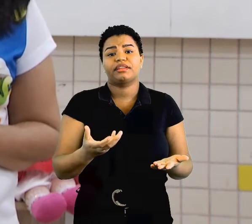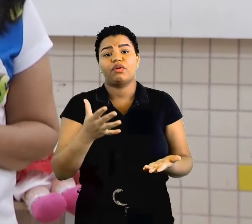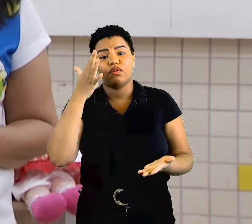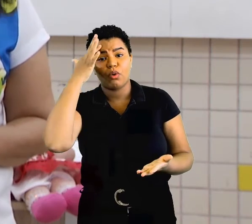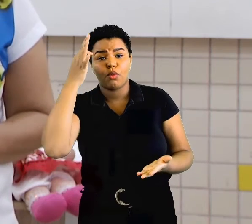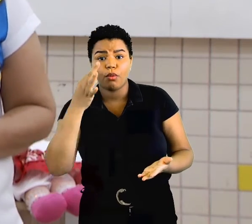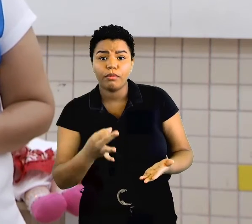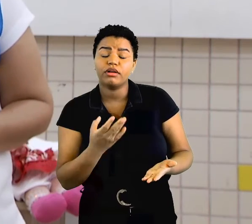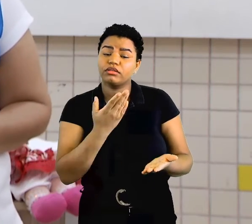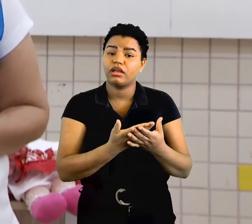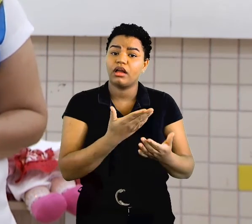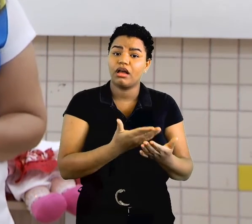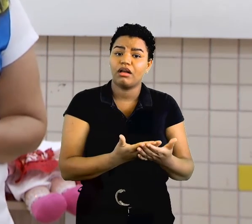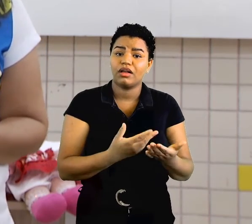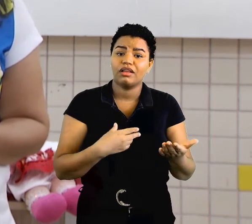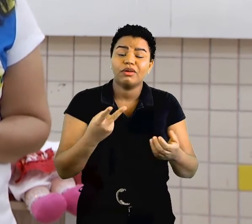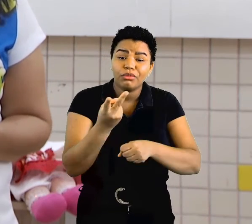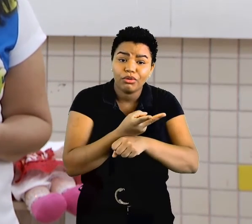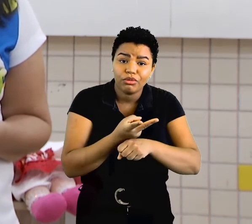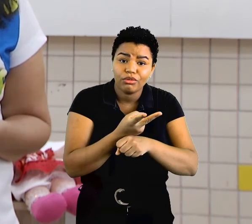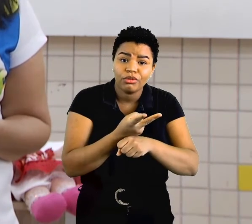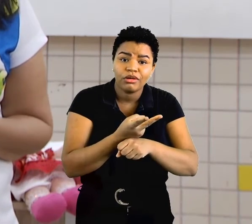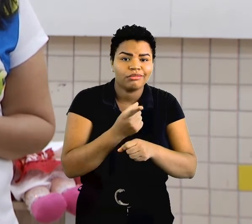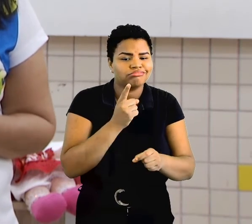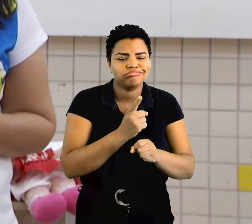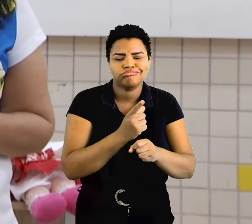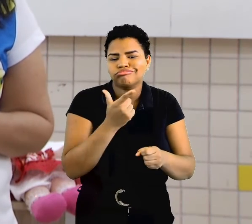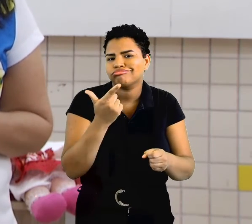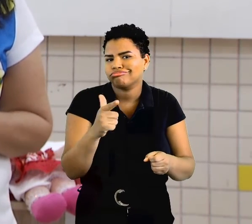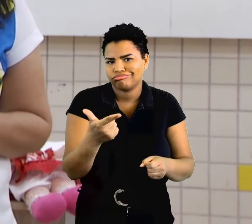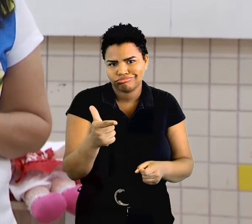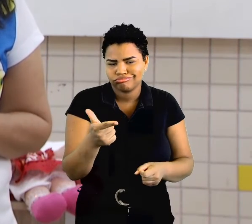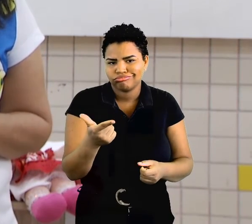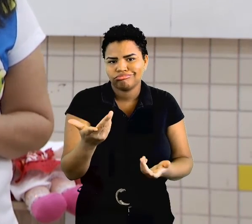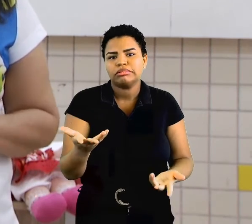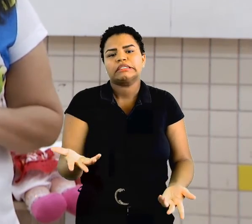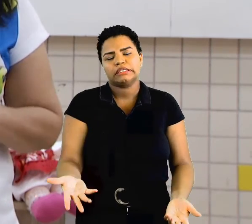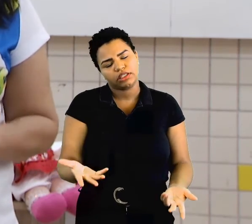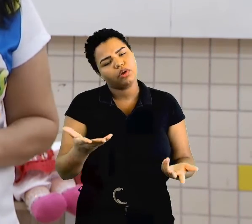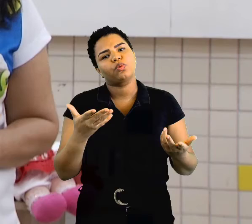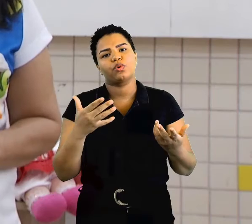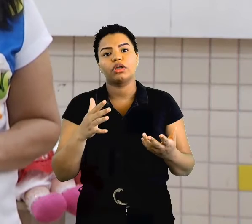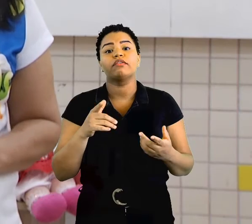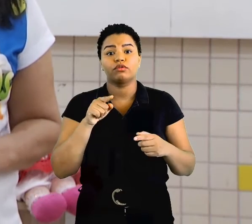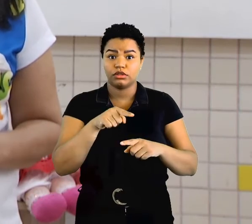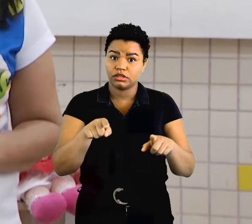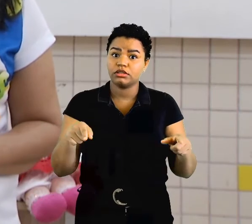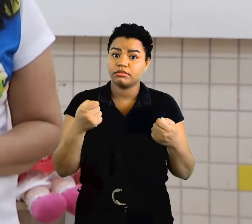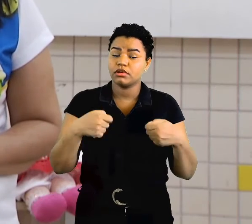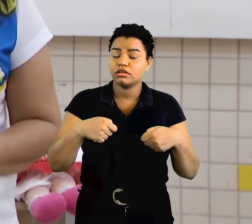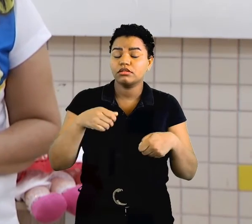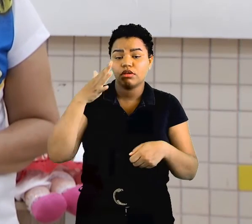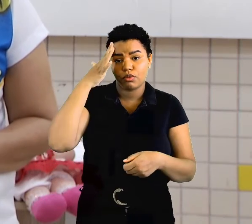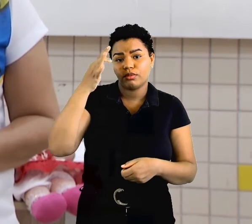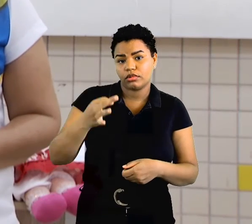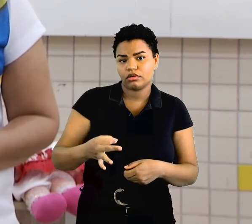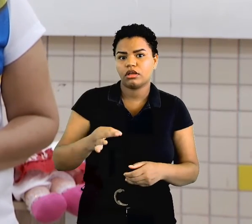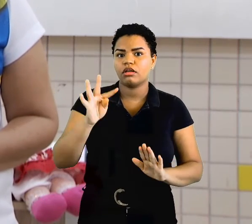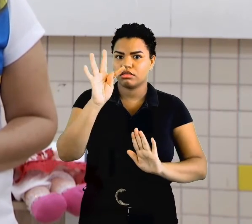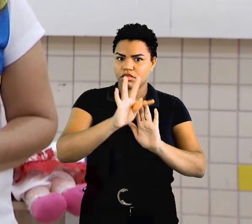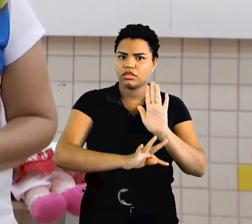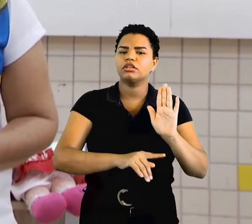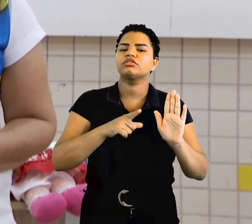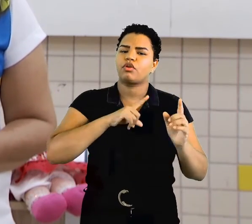dessas aulas, e aí você não vai ter um registro. Então é isso que vocês precisam compreender, que cada texto tem uma finalidade. E